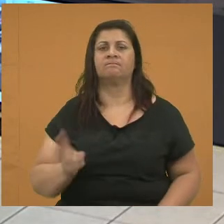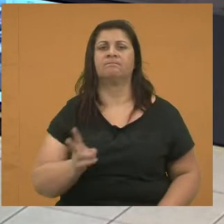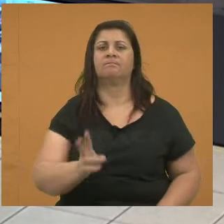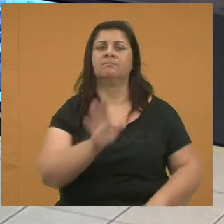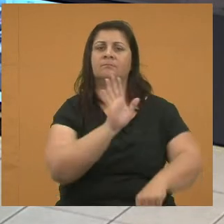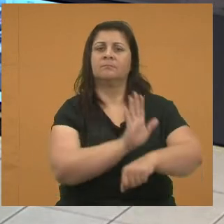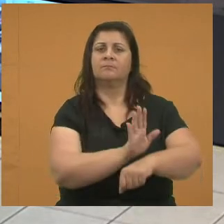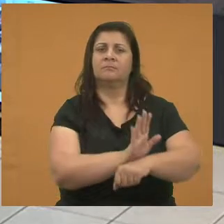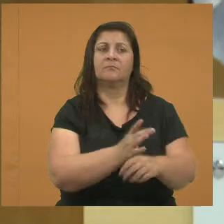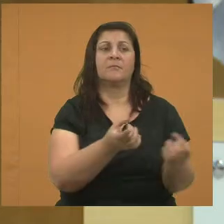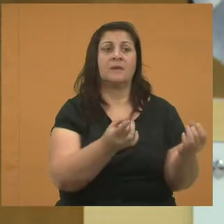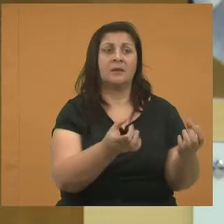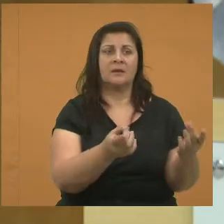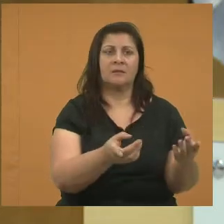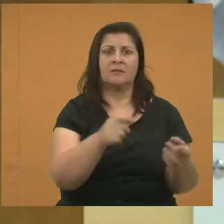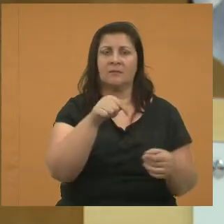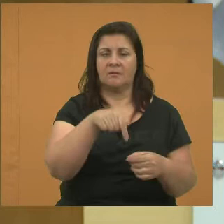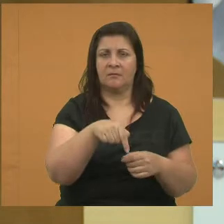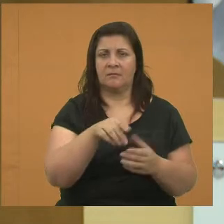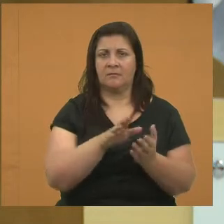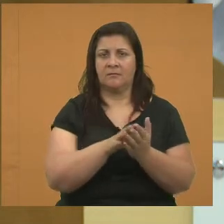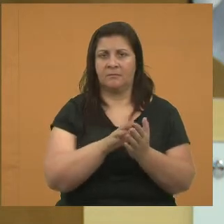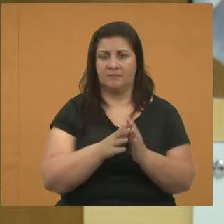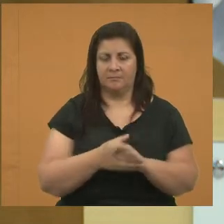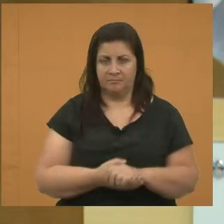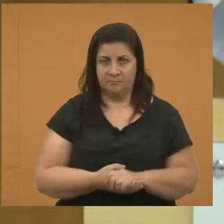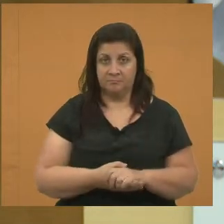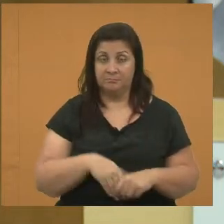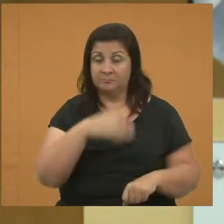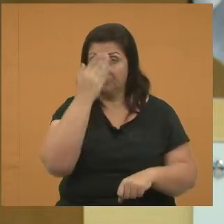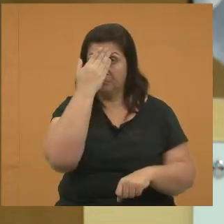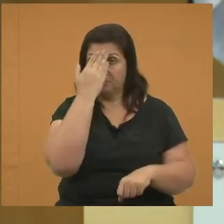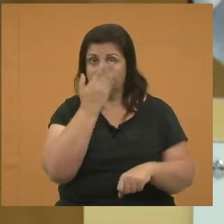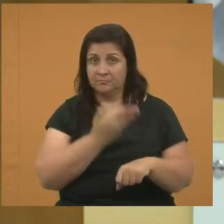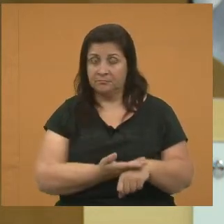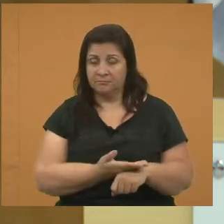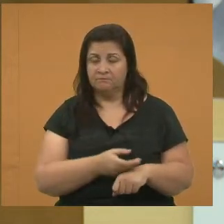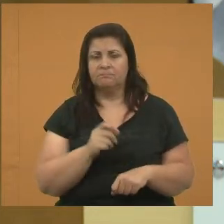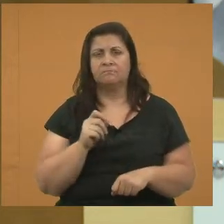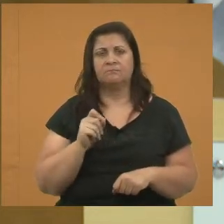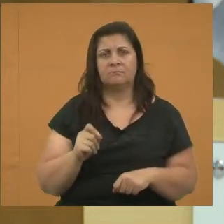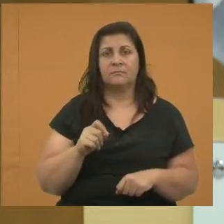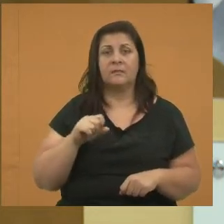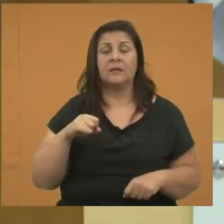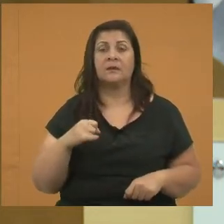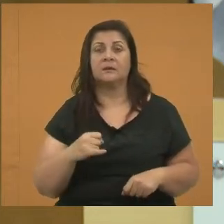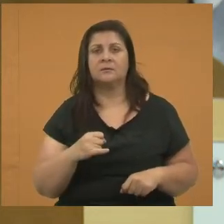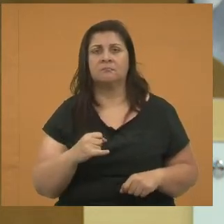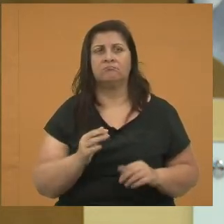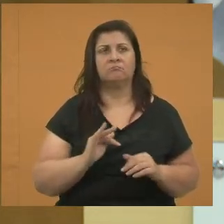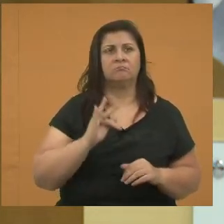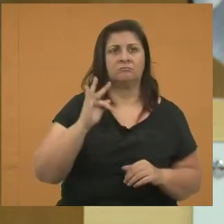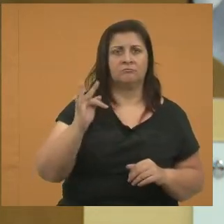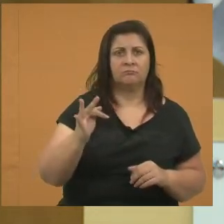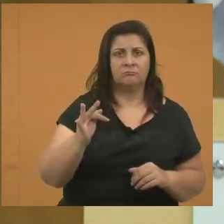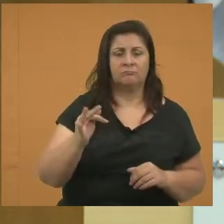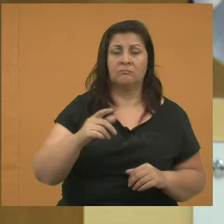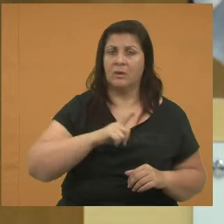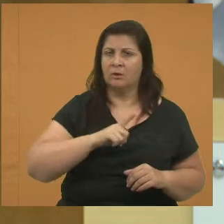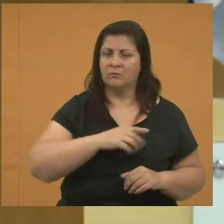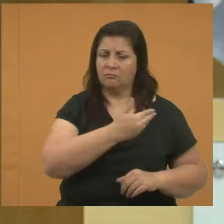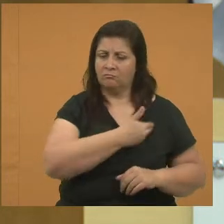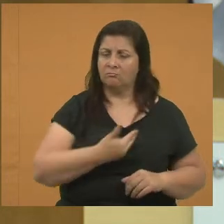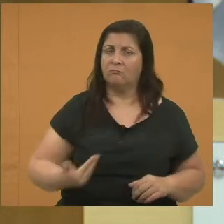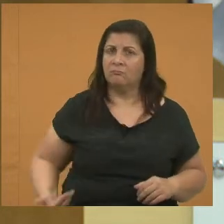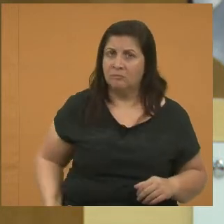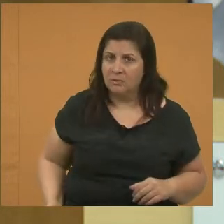defenderei o comércio do nosso município. Eu acredito que, se nós tivermos, daqui para frente, governantes, eu digo